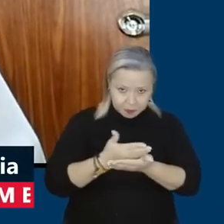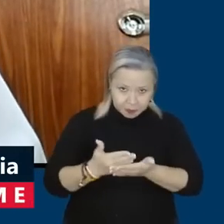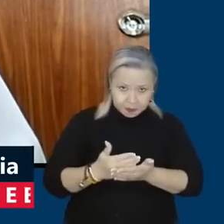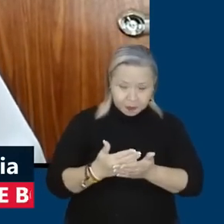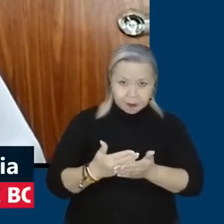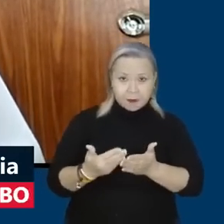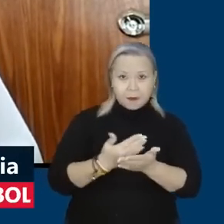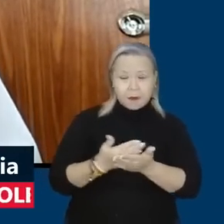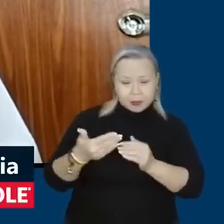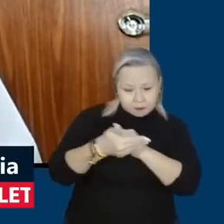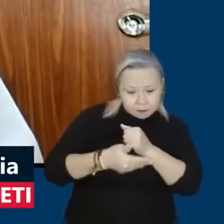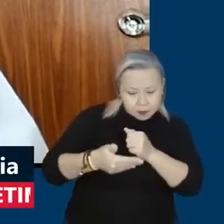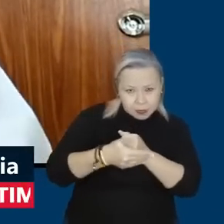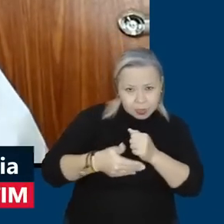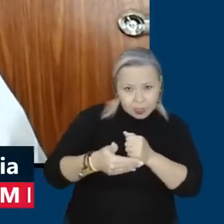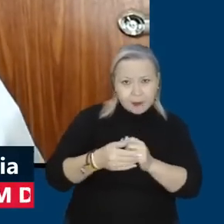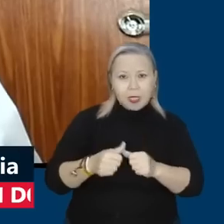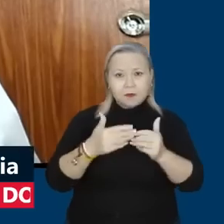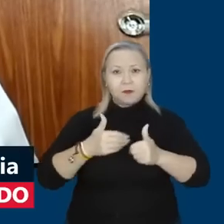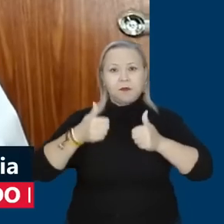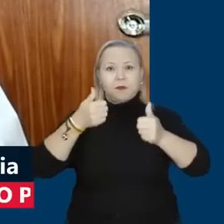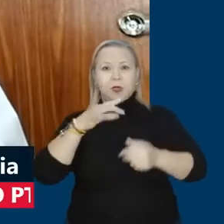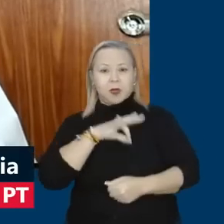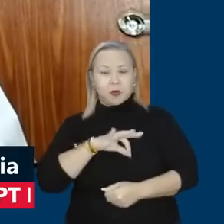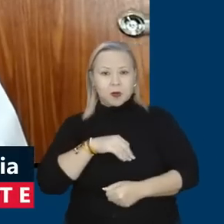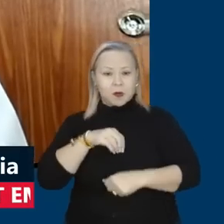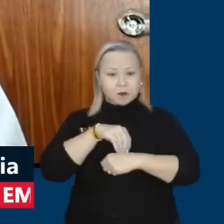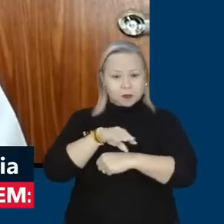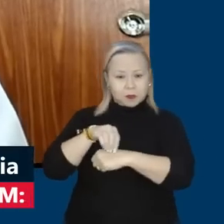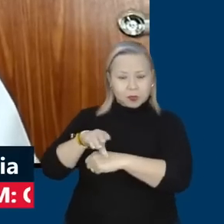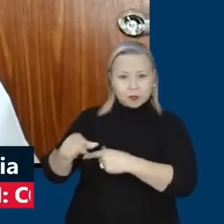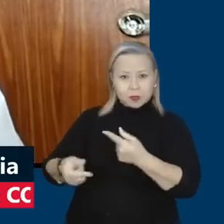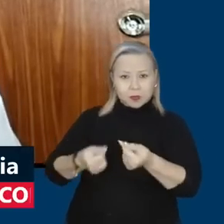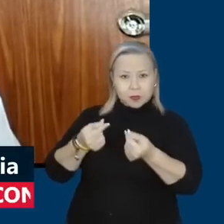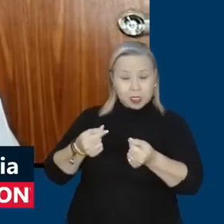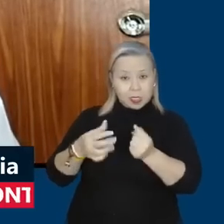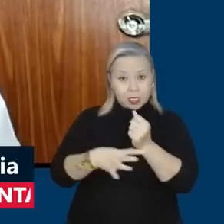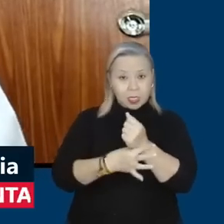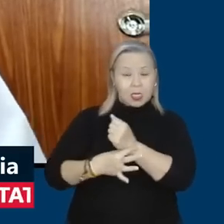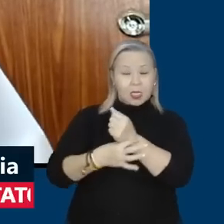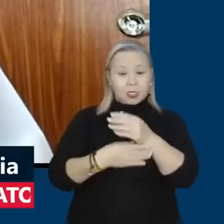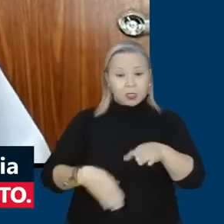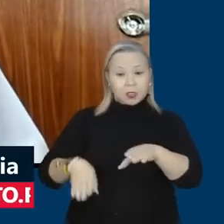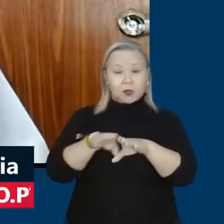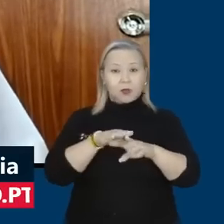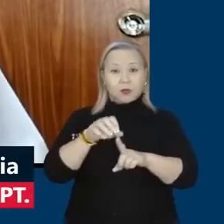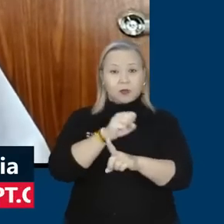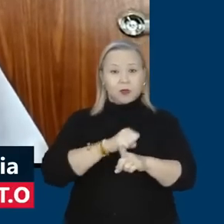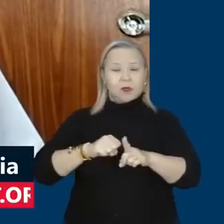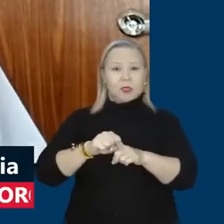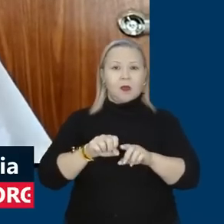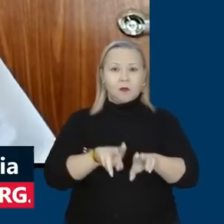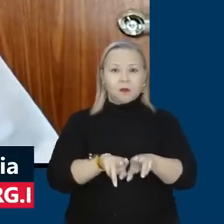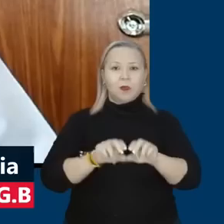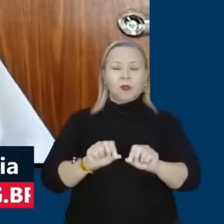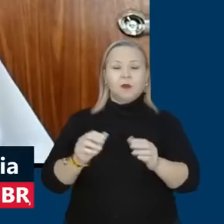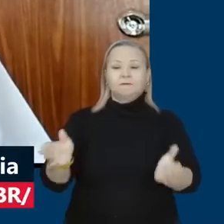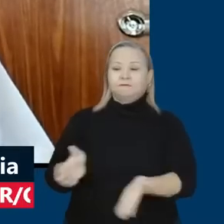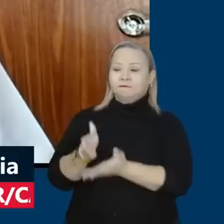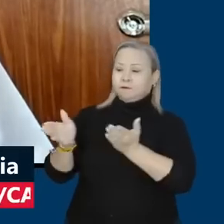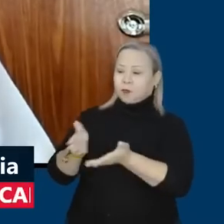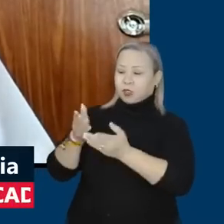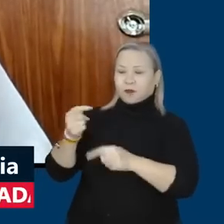cima, melhorando o poder aquisitivo, distribuindo renda, garantindo a inclusão social e, com isso, motivando